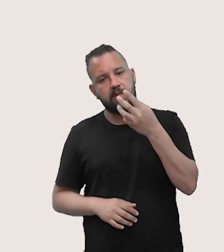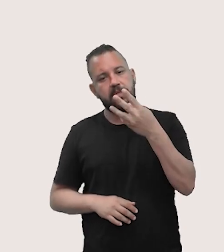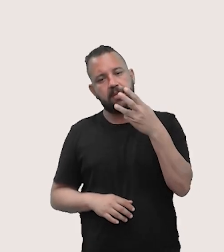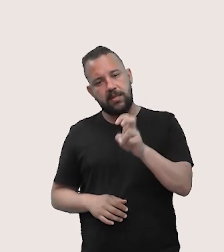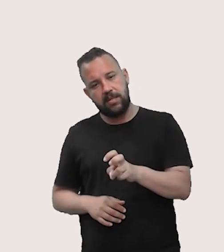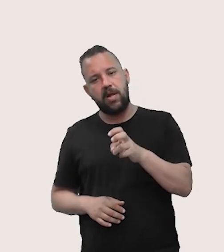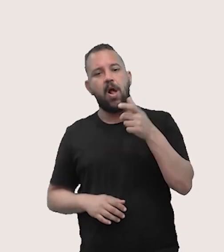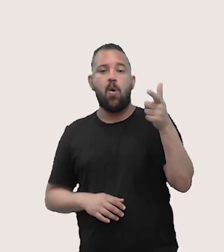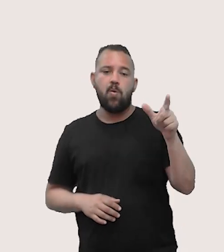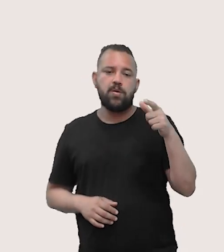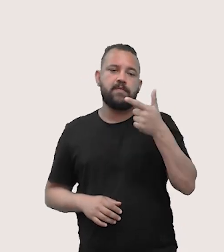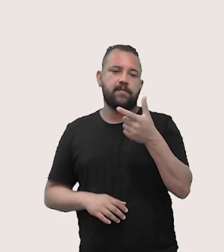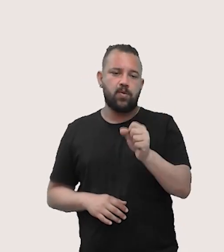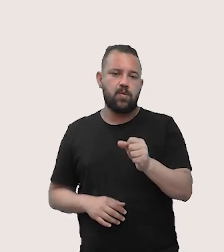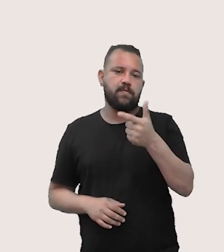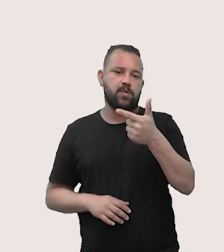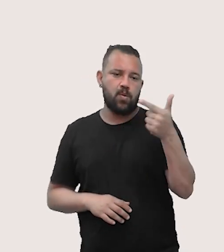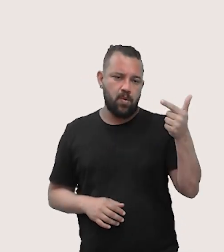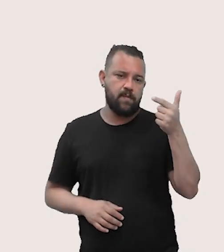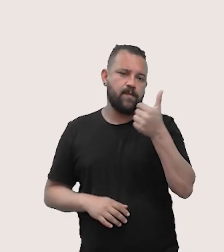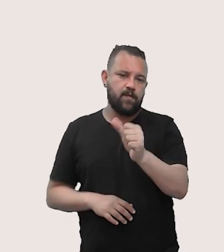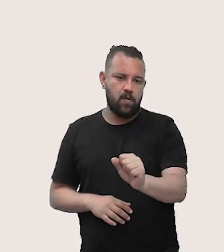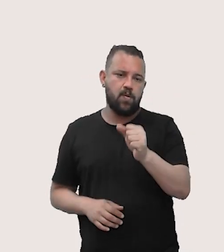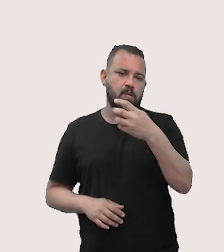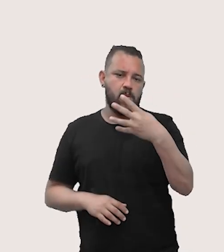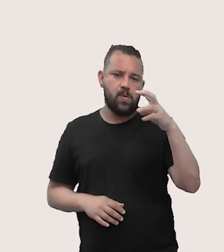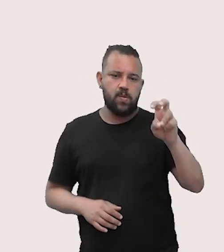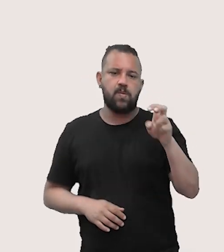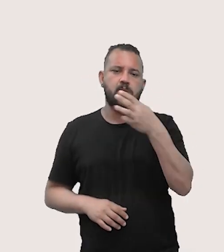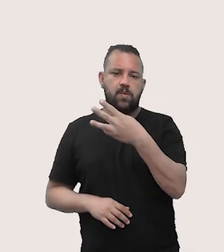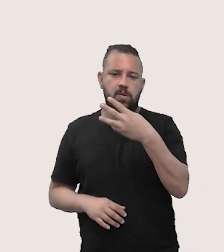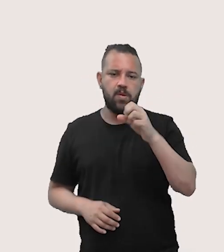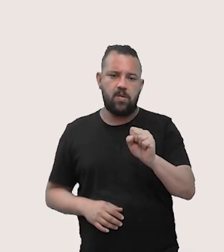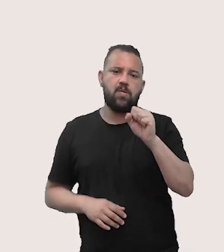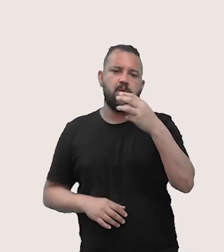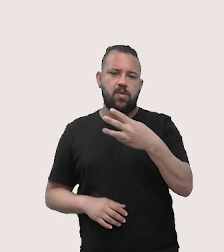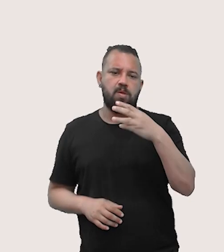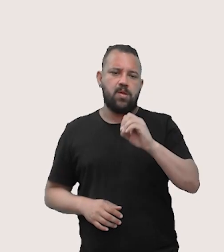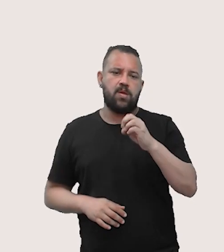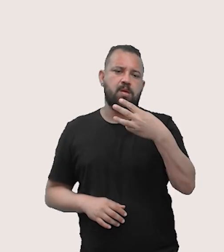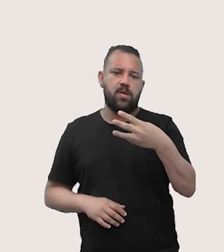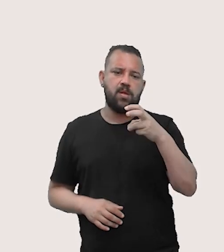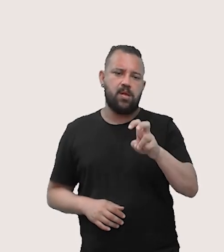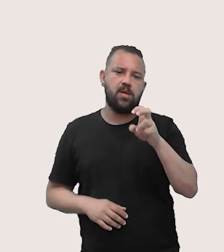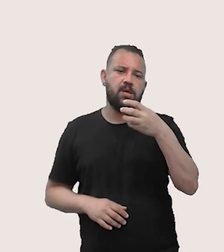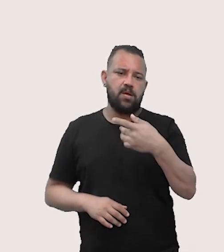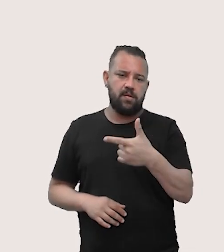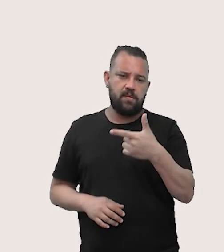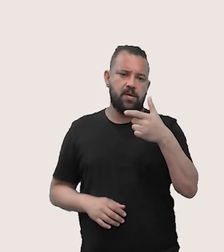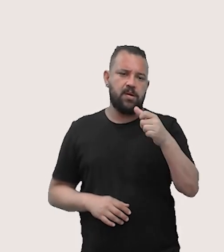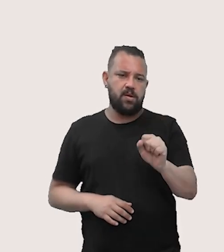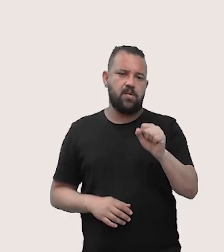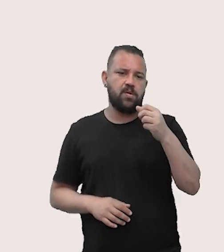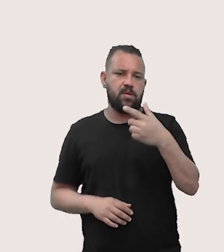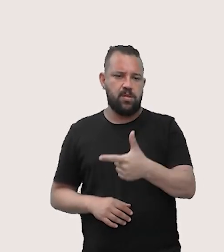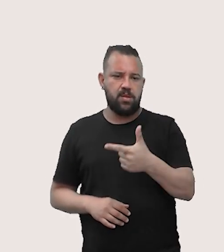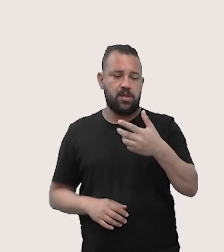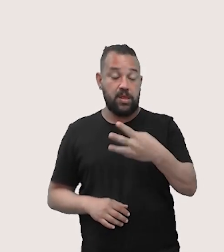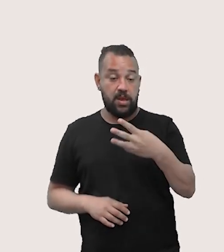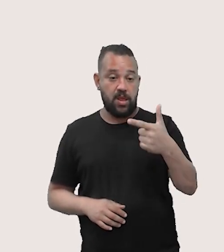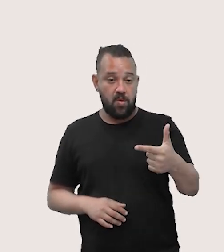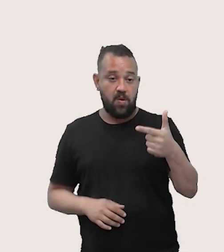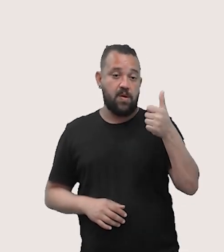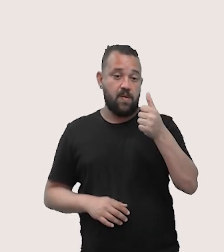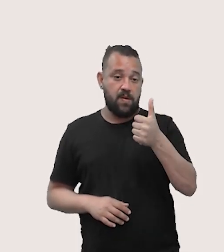28, 22 anos, 28 anos, 45 anos, 38 anos, 30, 35,